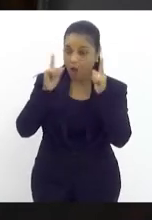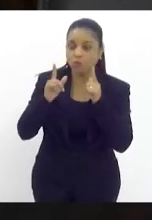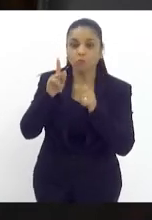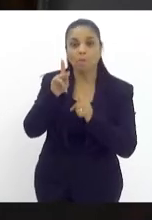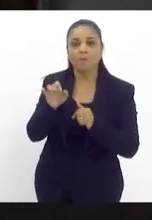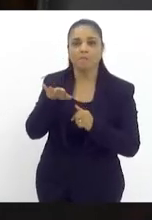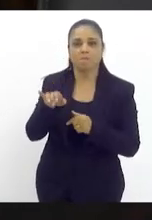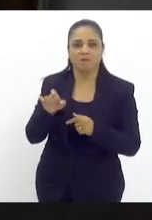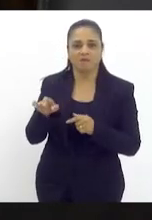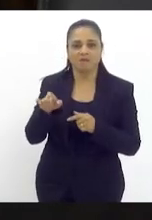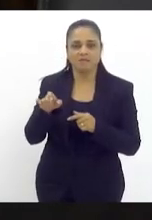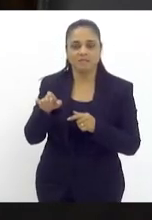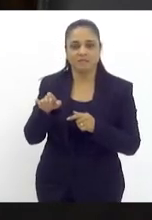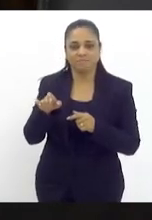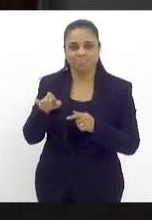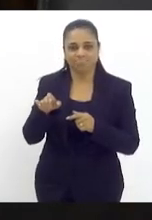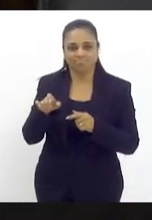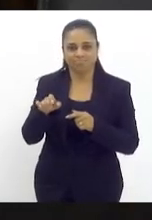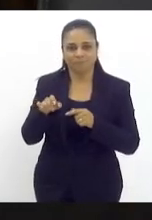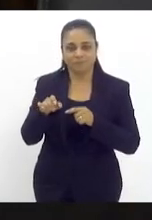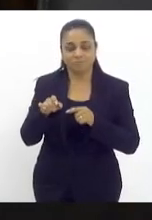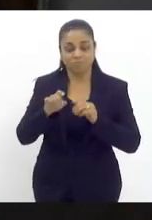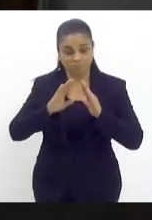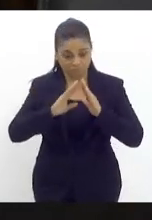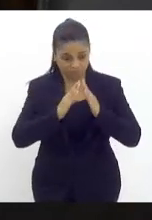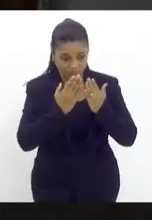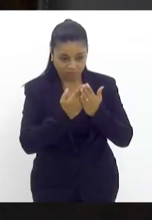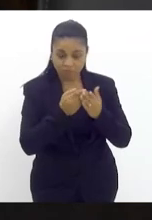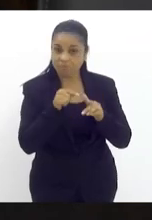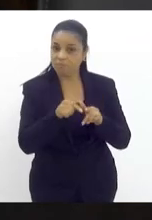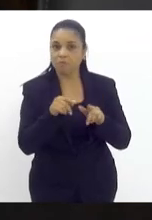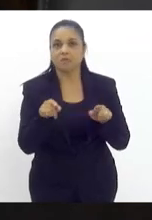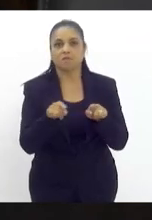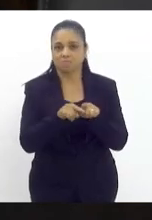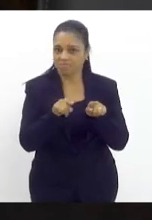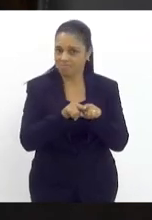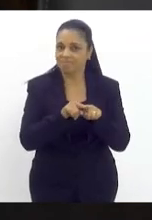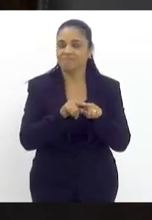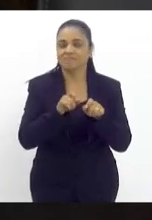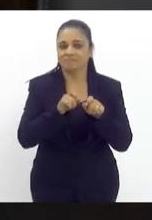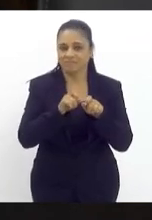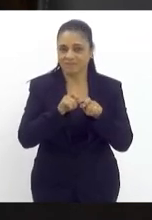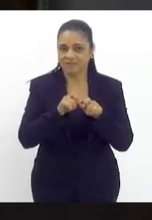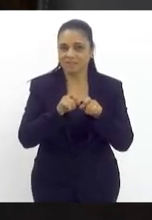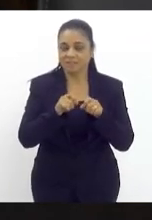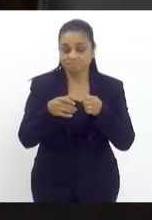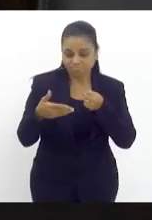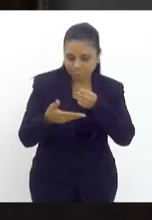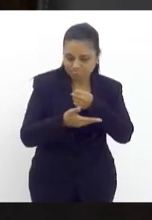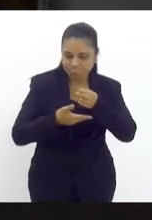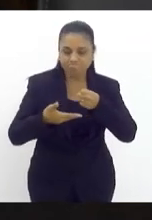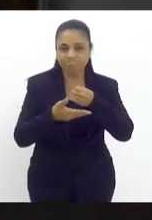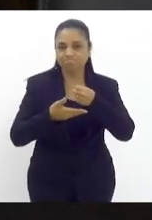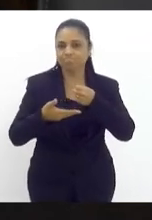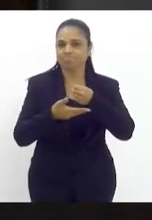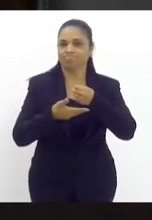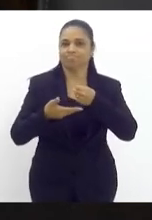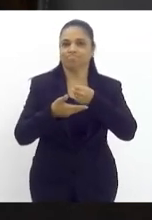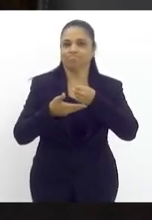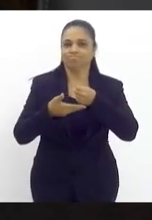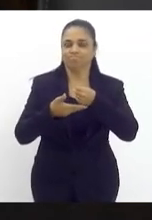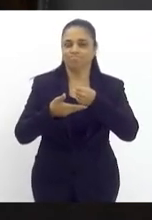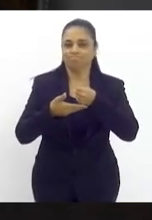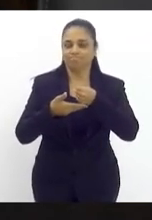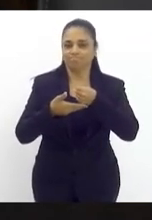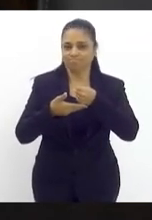pais, sacudiu muitas escolas, né? Abalou as estruturas